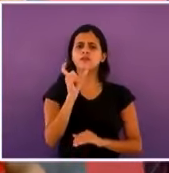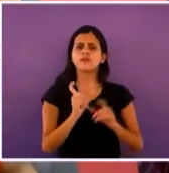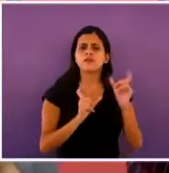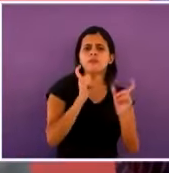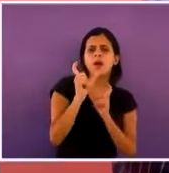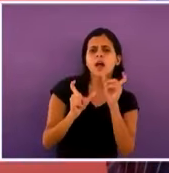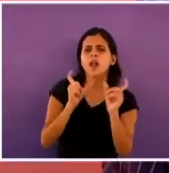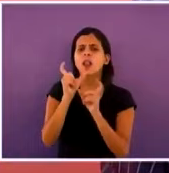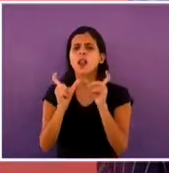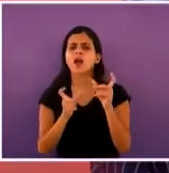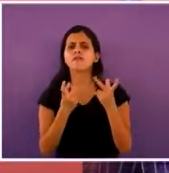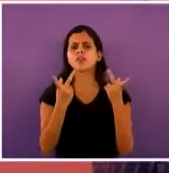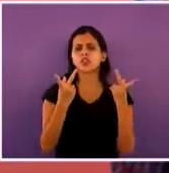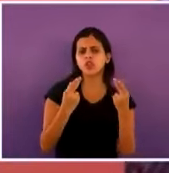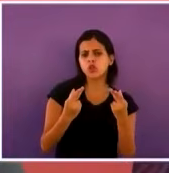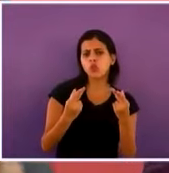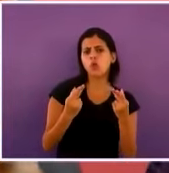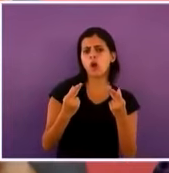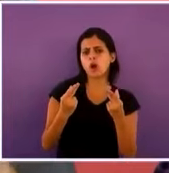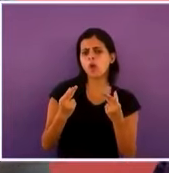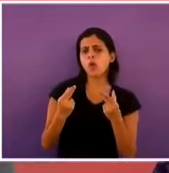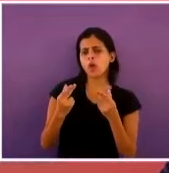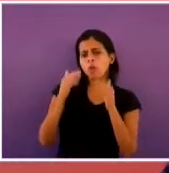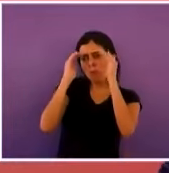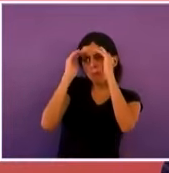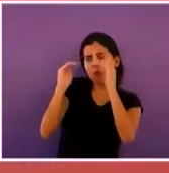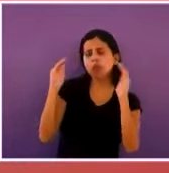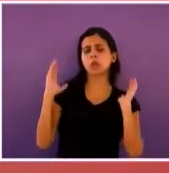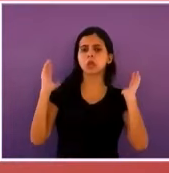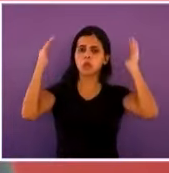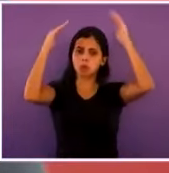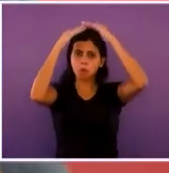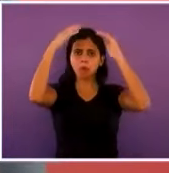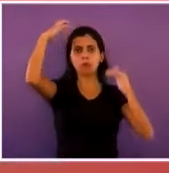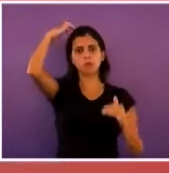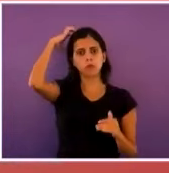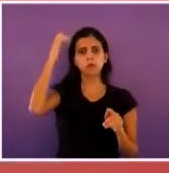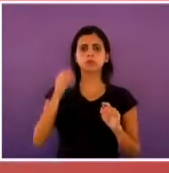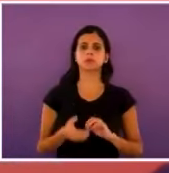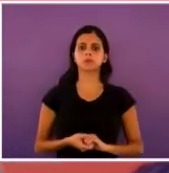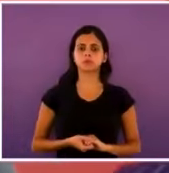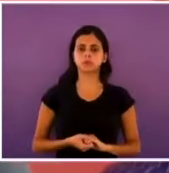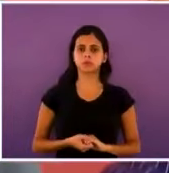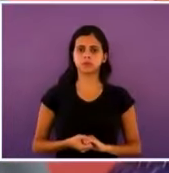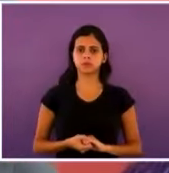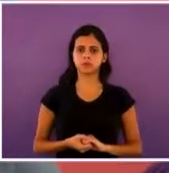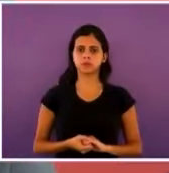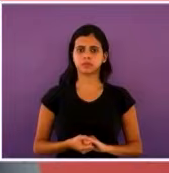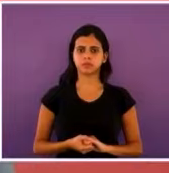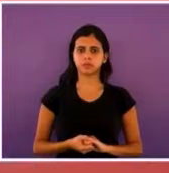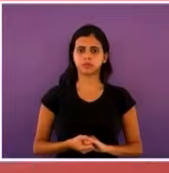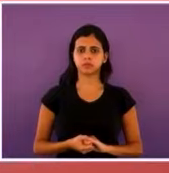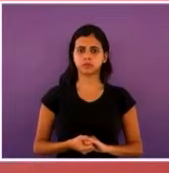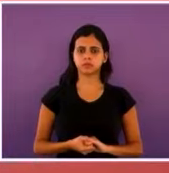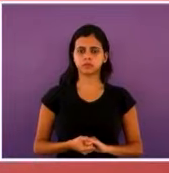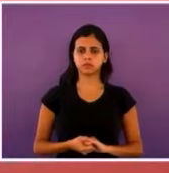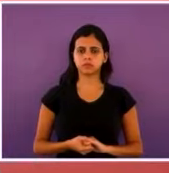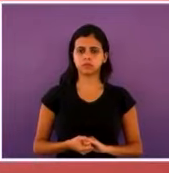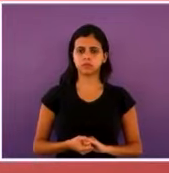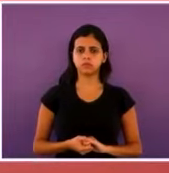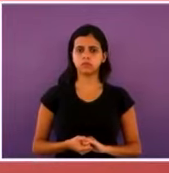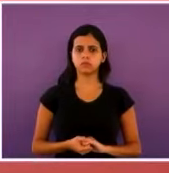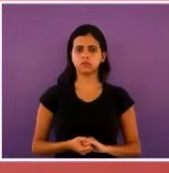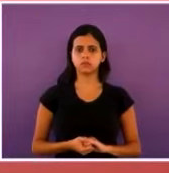e o reconhecimento a respeito do que o Papa é, de quem o Papa é e o que ele faz. They hear him speaking about the